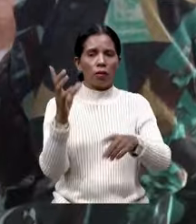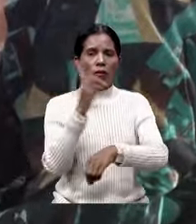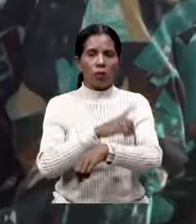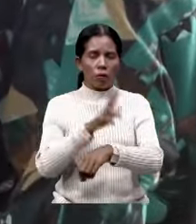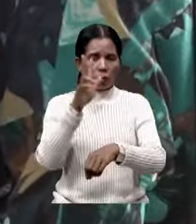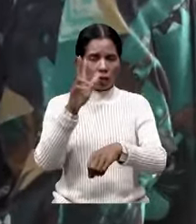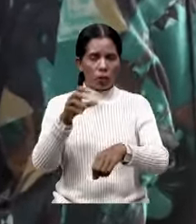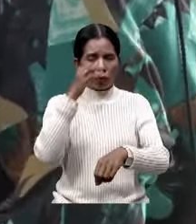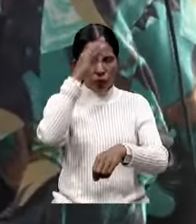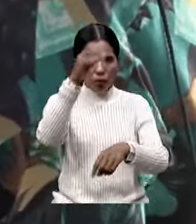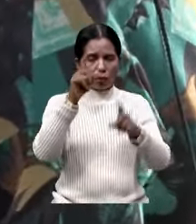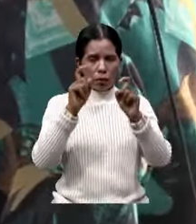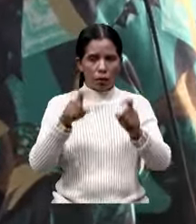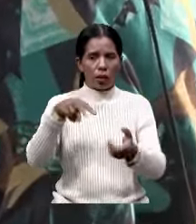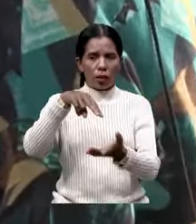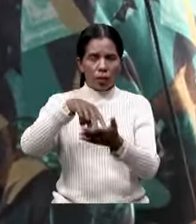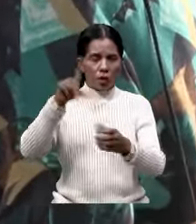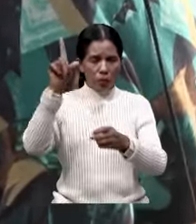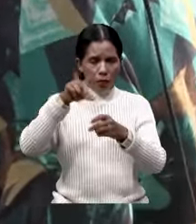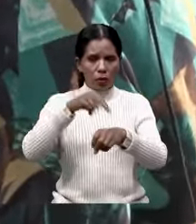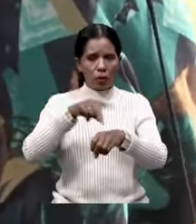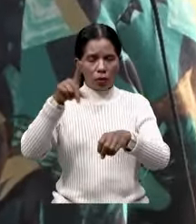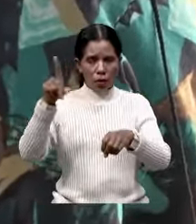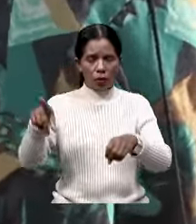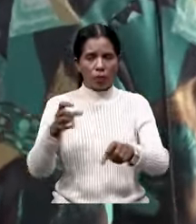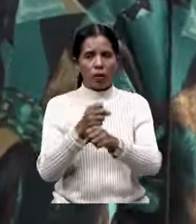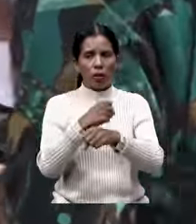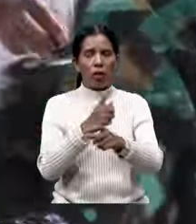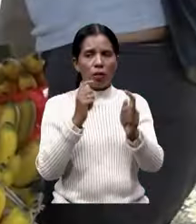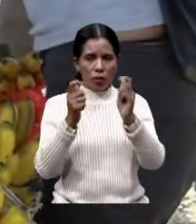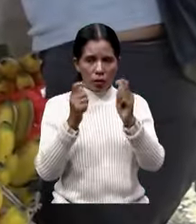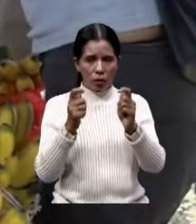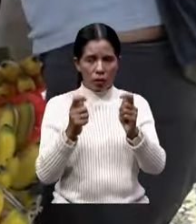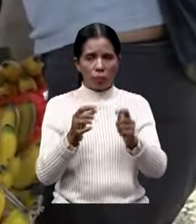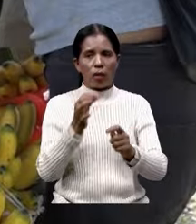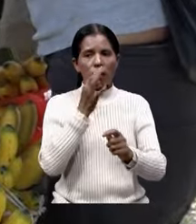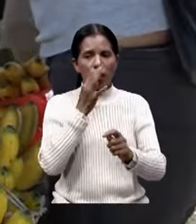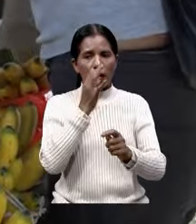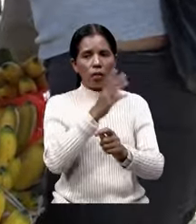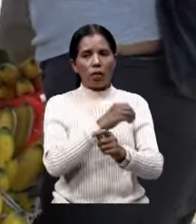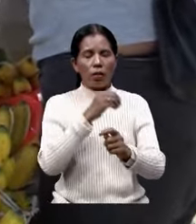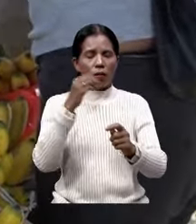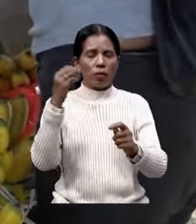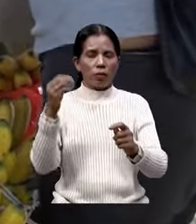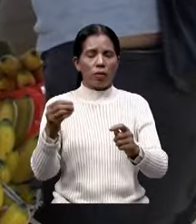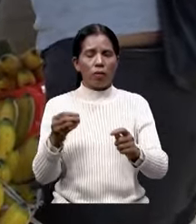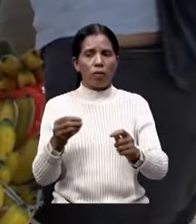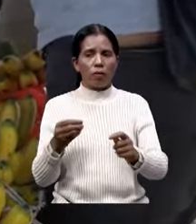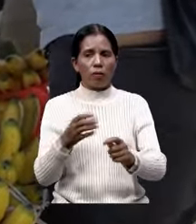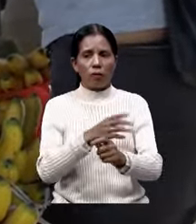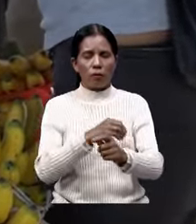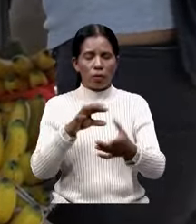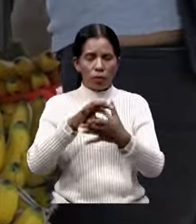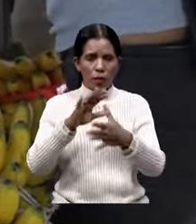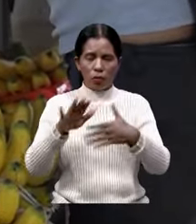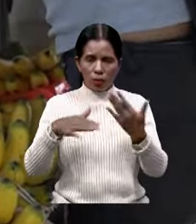maybe y a futuro tenki hari laboratorio nacional hori halo teste ba Jajan no bebidas alcohólicas, no non alcohólicas,